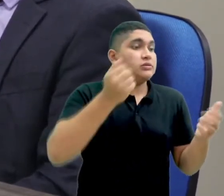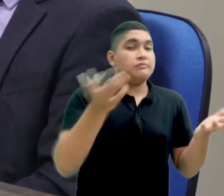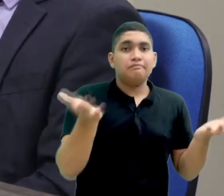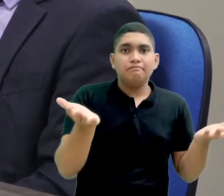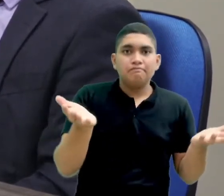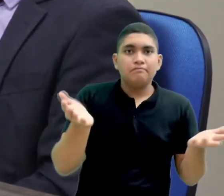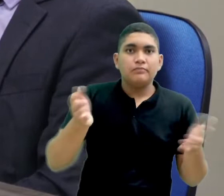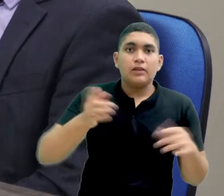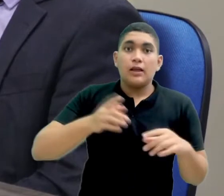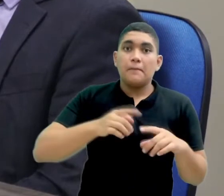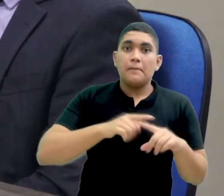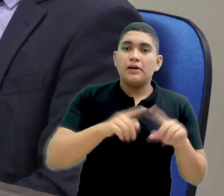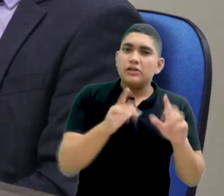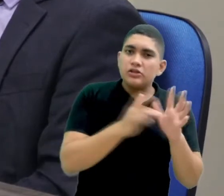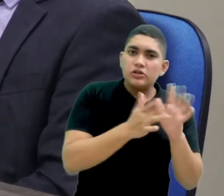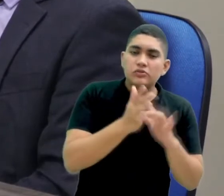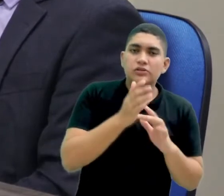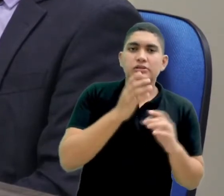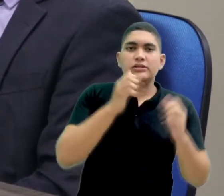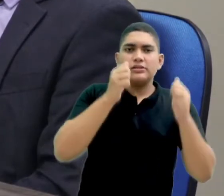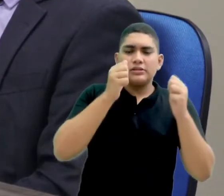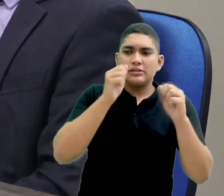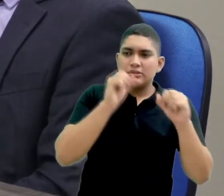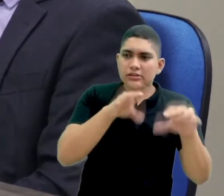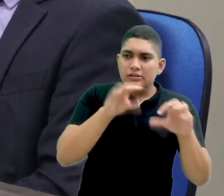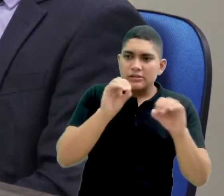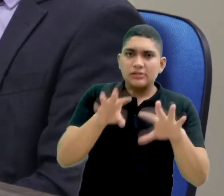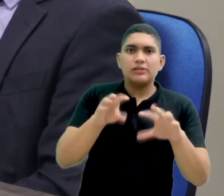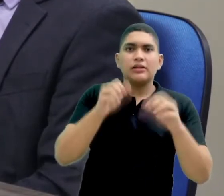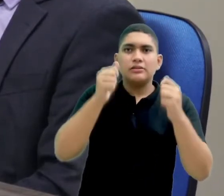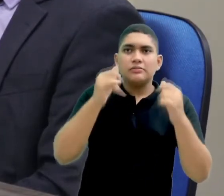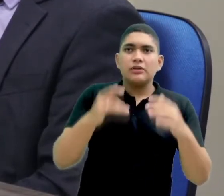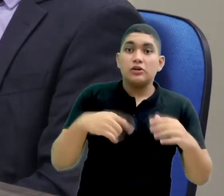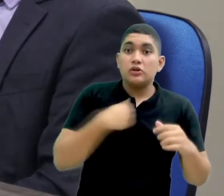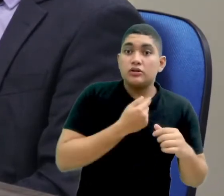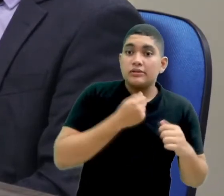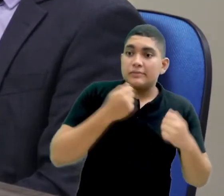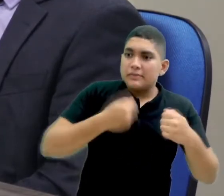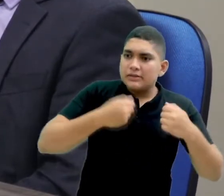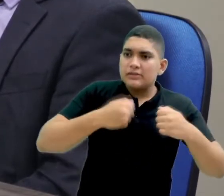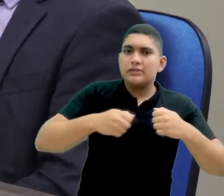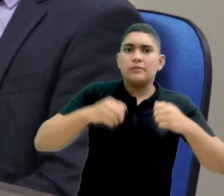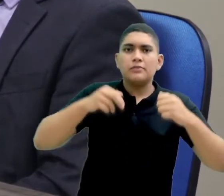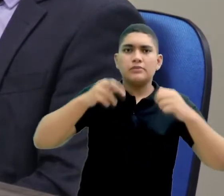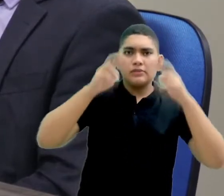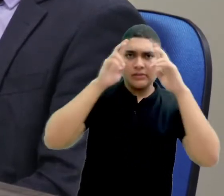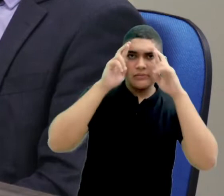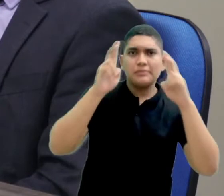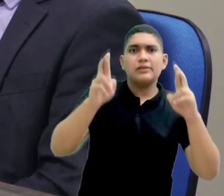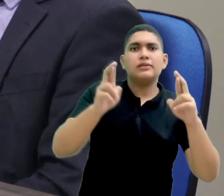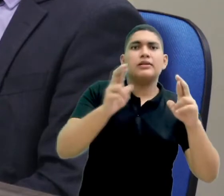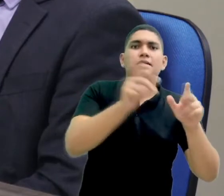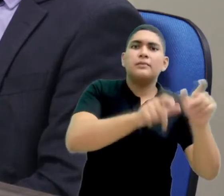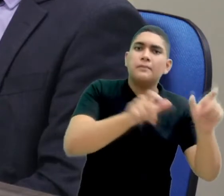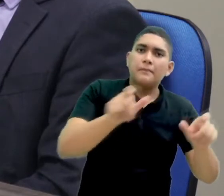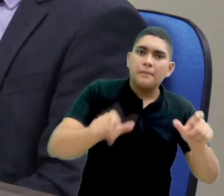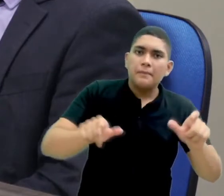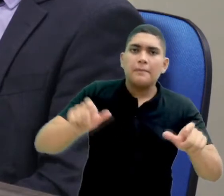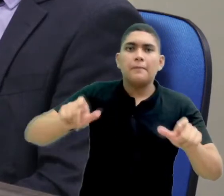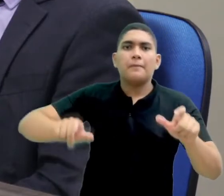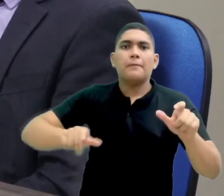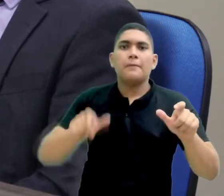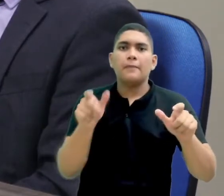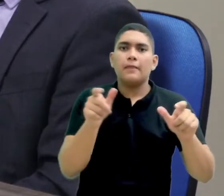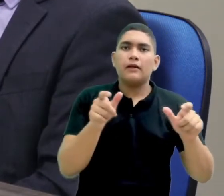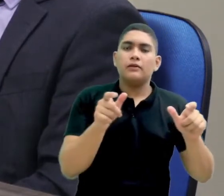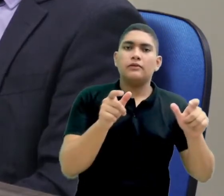respeitar uns aos outros, precisamos nos tratar bem uns aos outros. O nosso comentador aqui